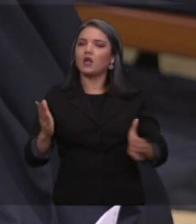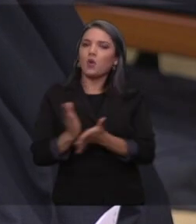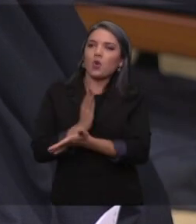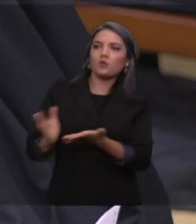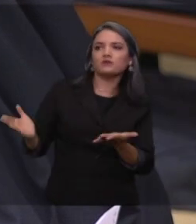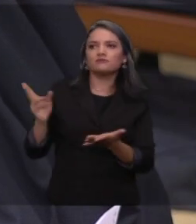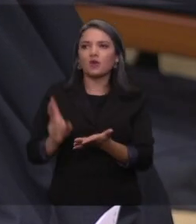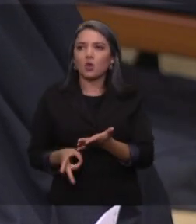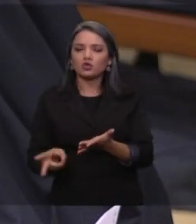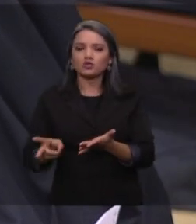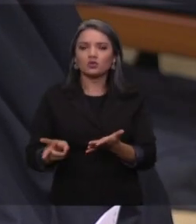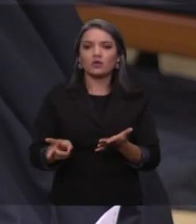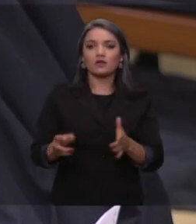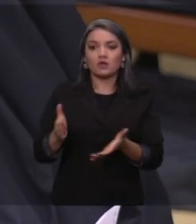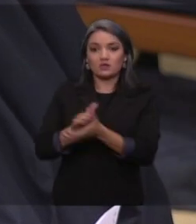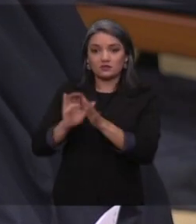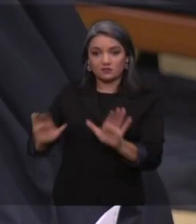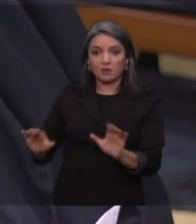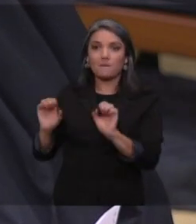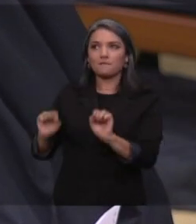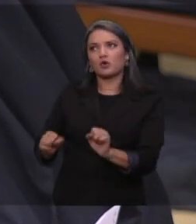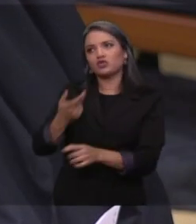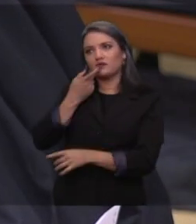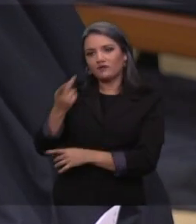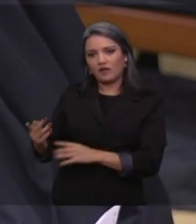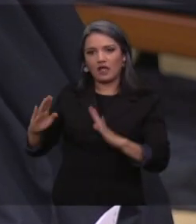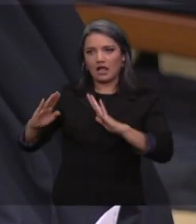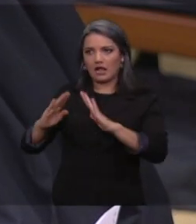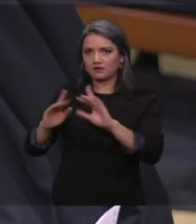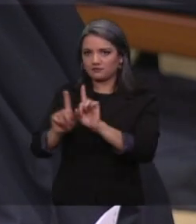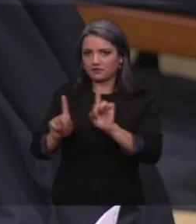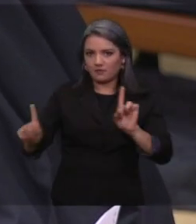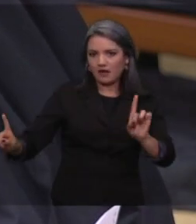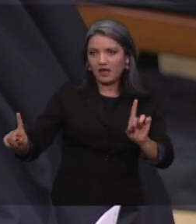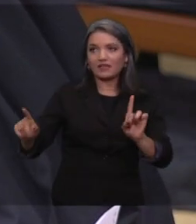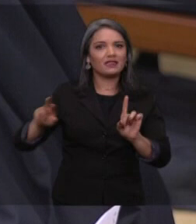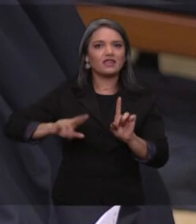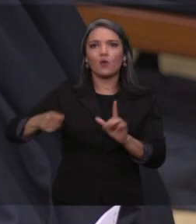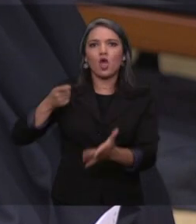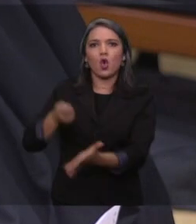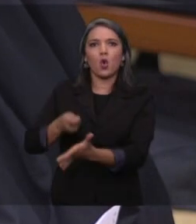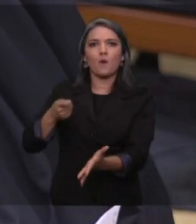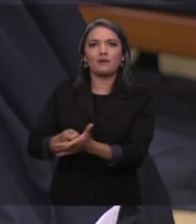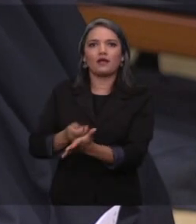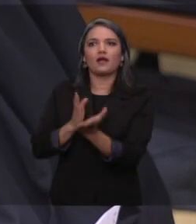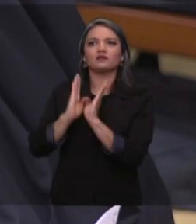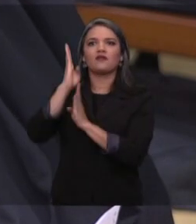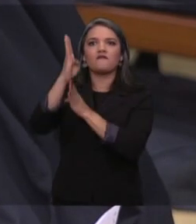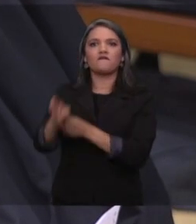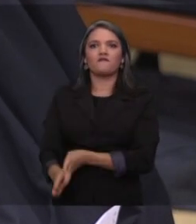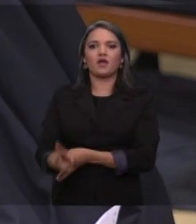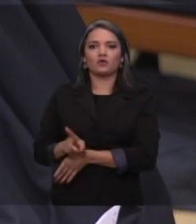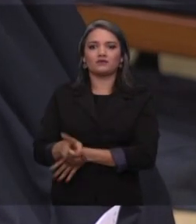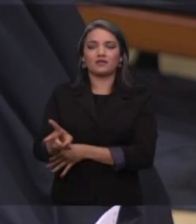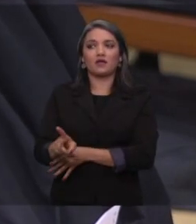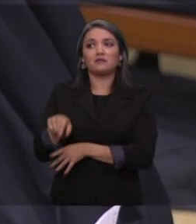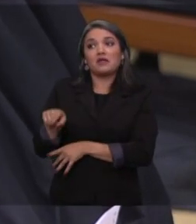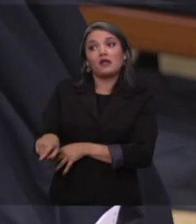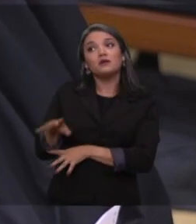com a separação o fim da coabitação, da fidelidade recíproca e definir por fim ao regime de